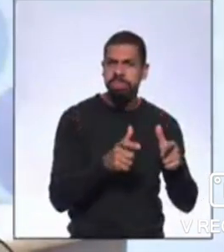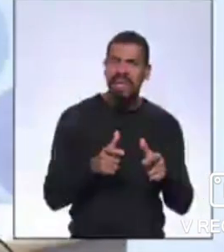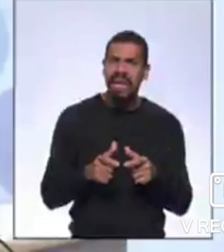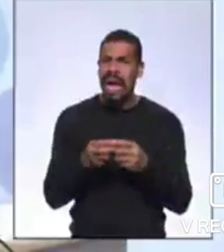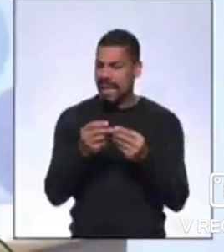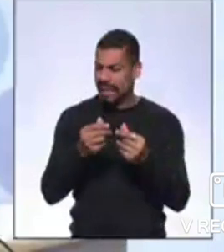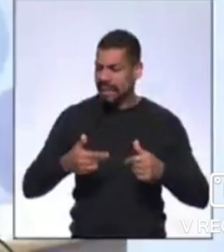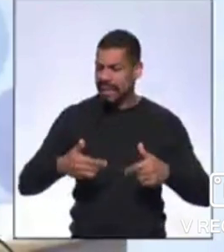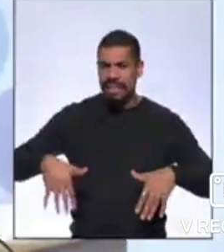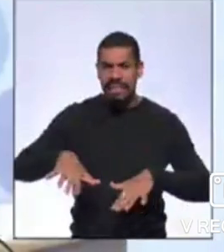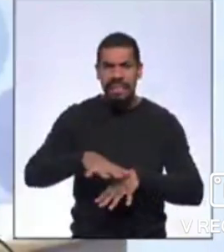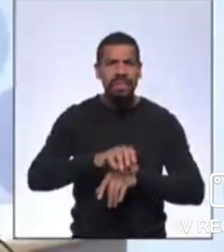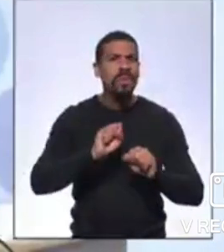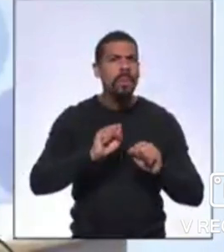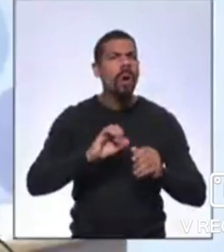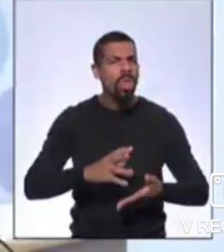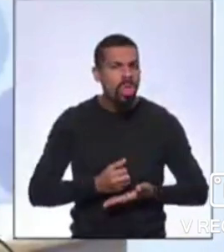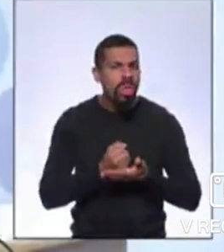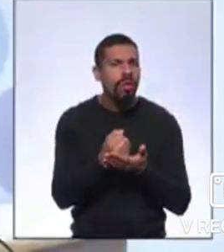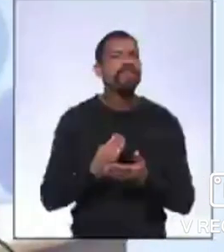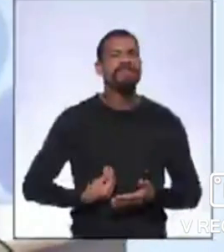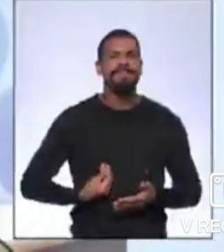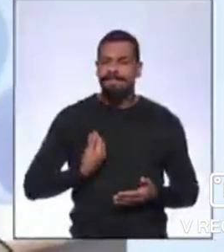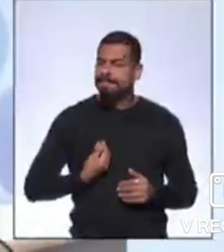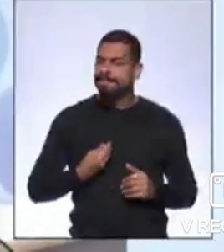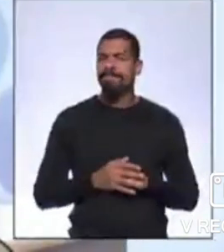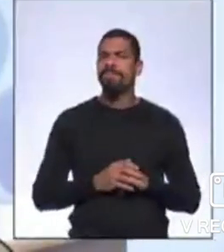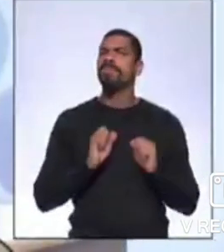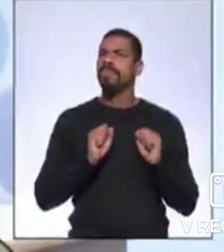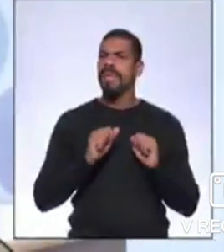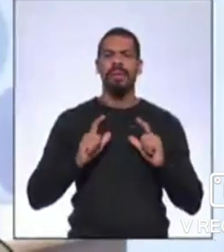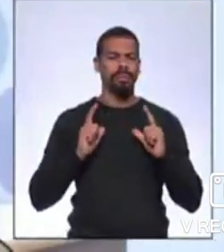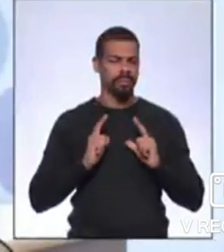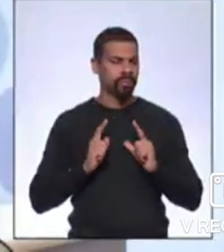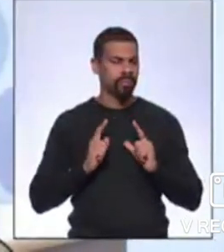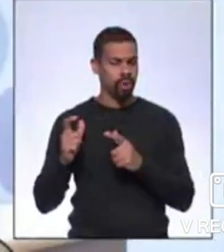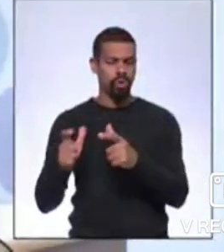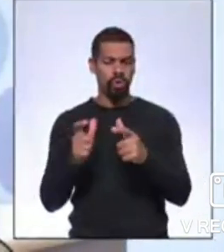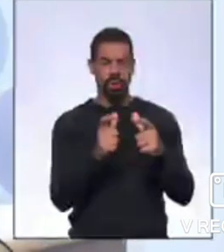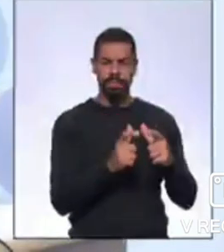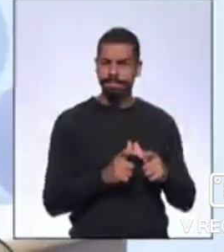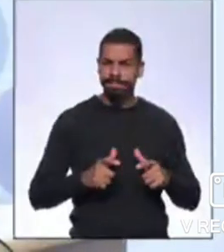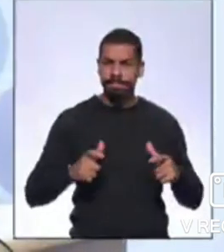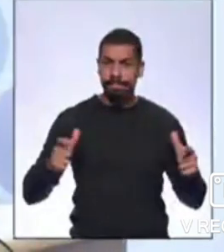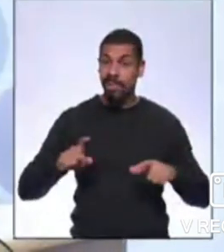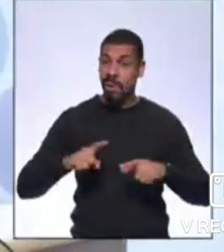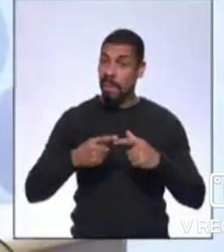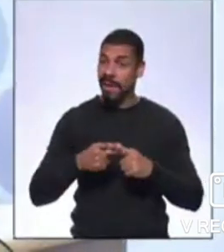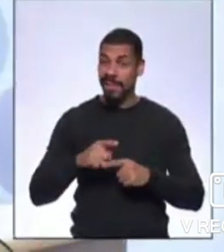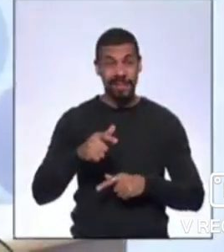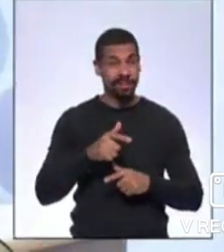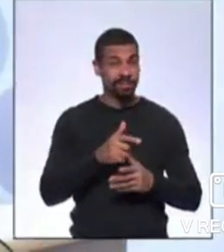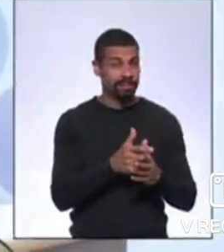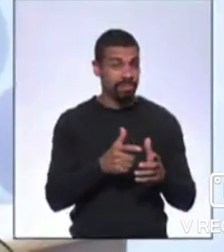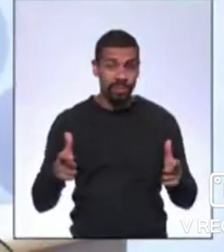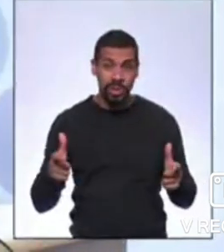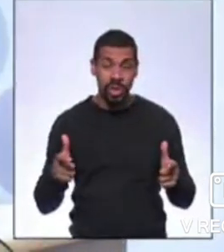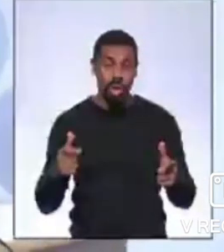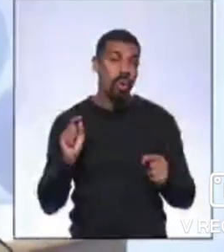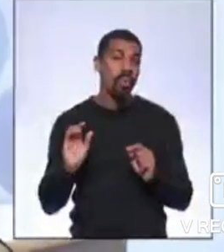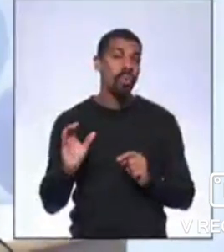está aí, vocês vão sobrevivendo conforme dá, tem lugar para todo mundo. Só que isso não durou muito tempo, porque